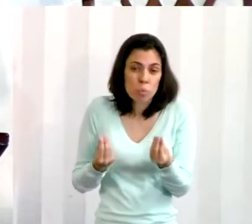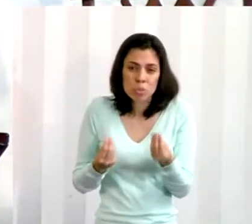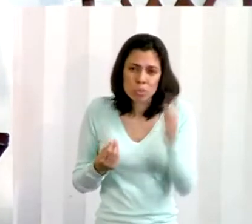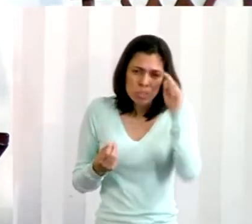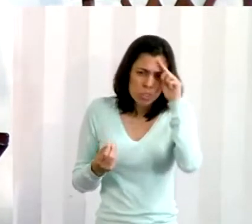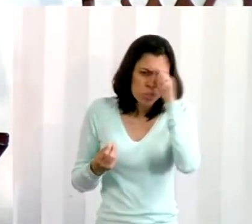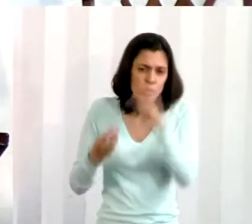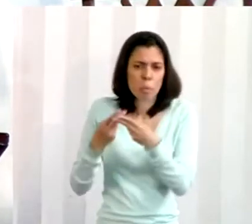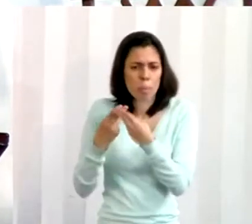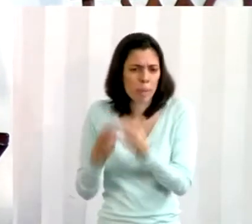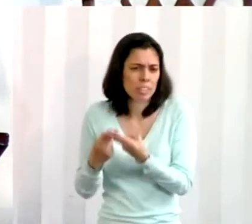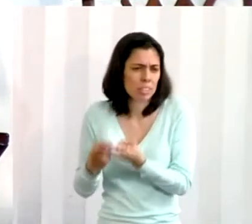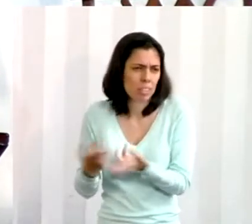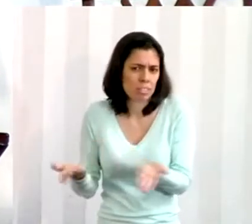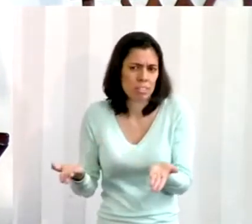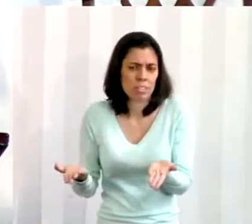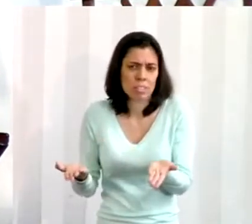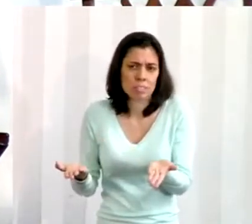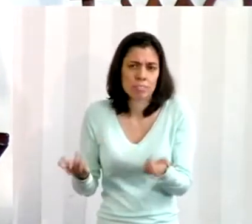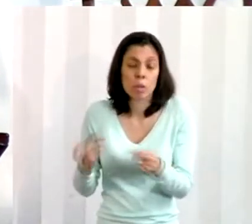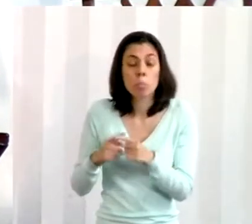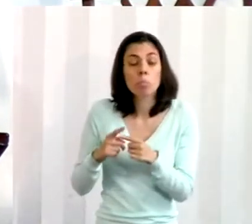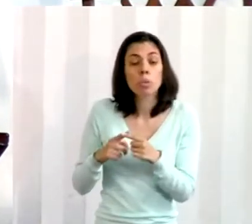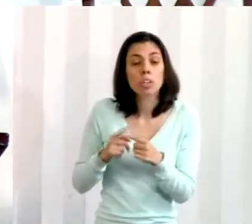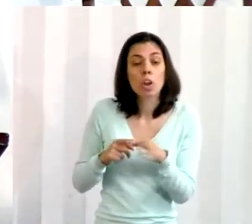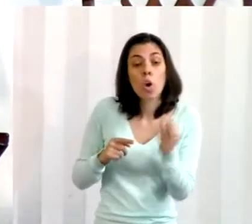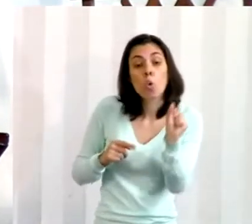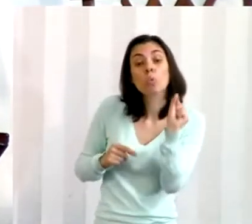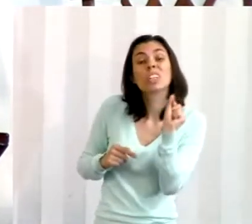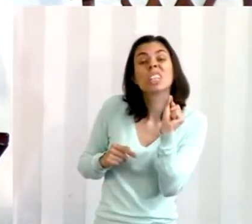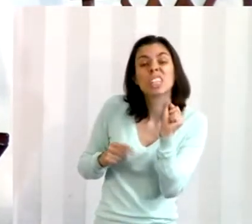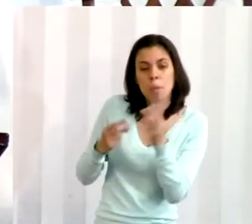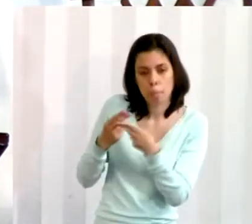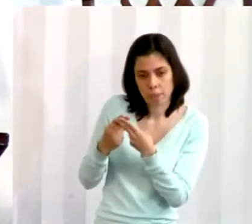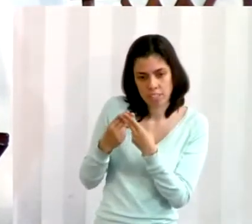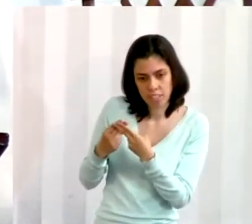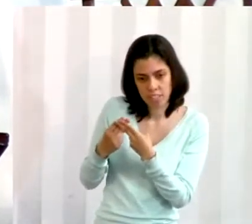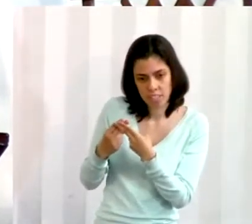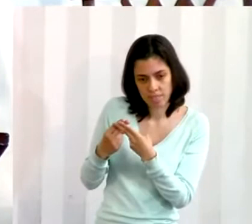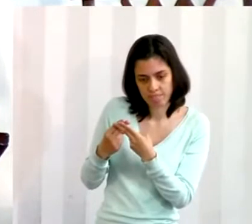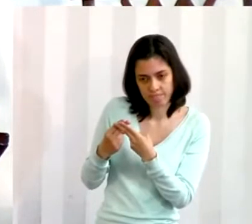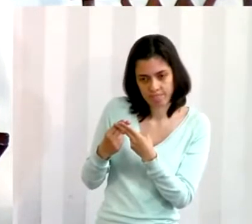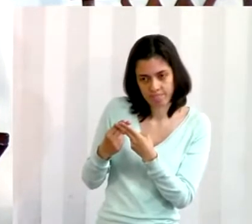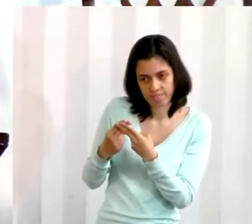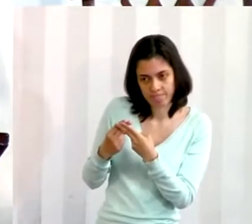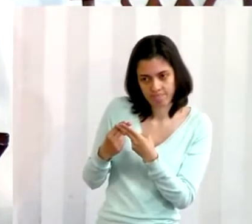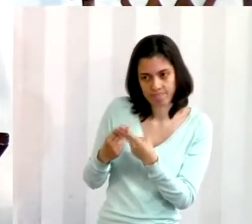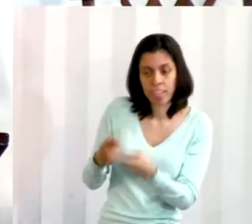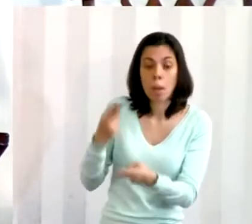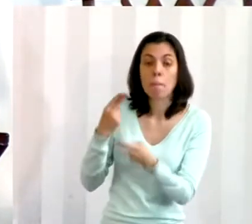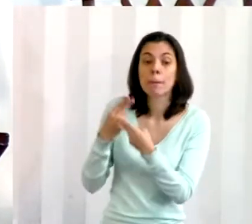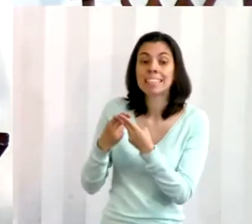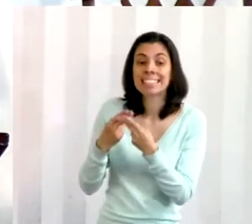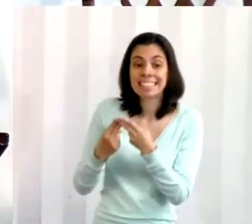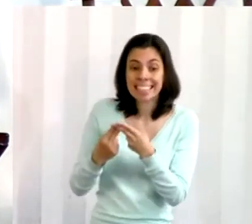propriamente dito, né? Paciência é a condição de suportar uma espera que não depende de nós.